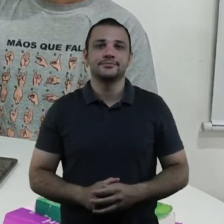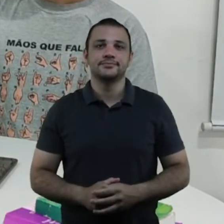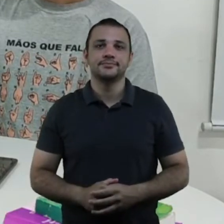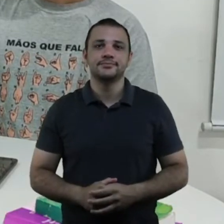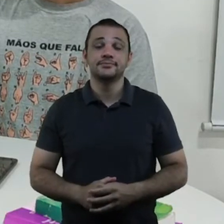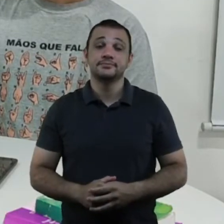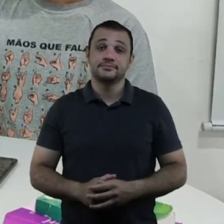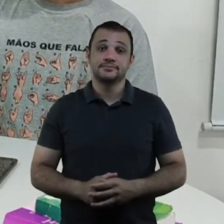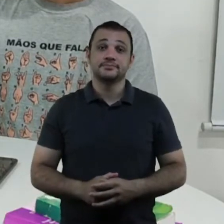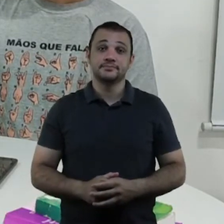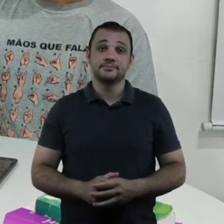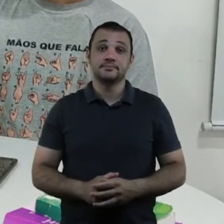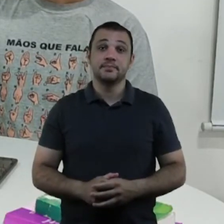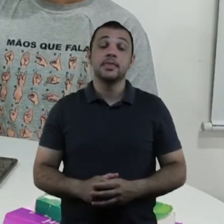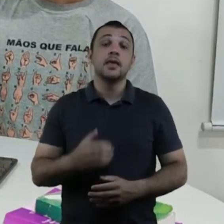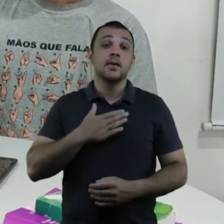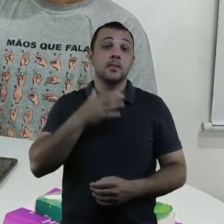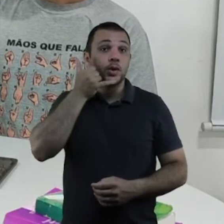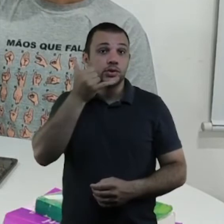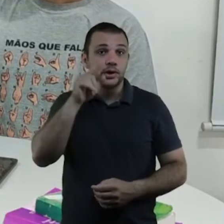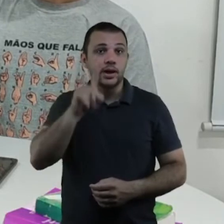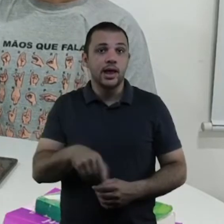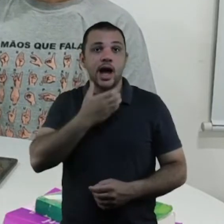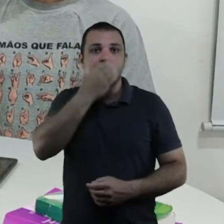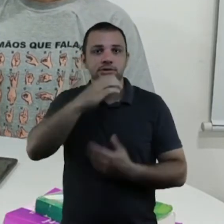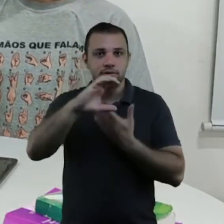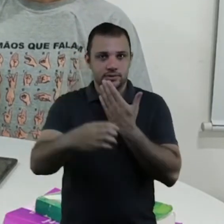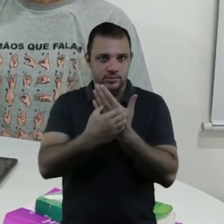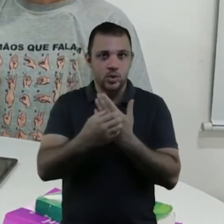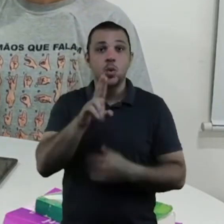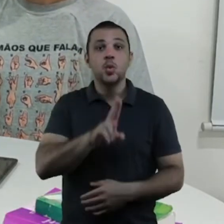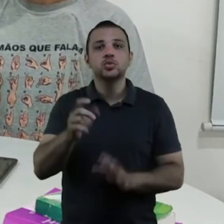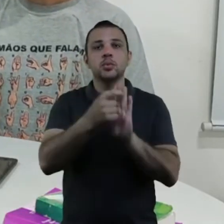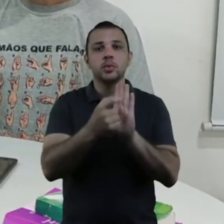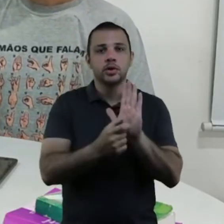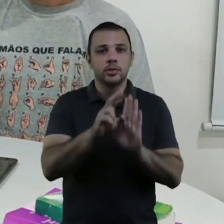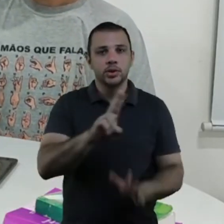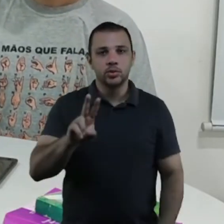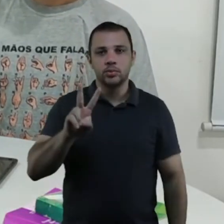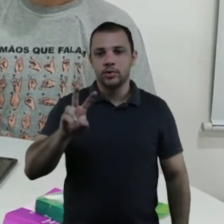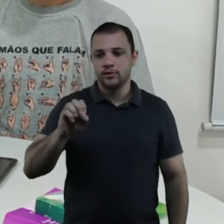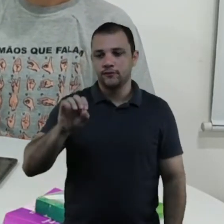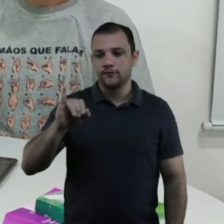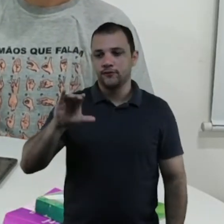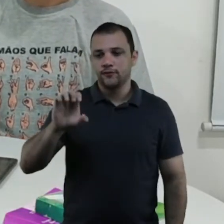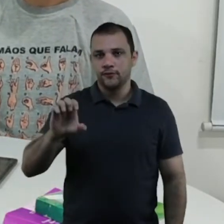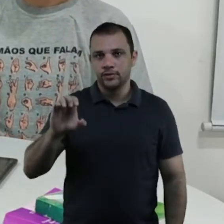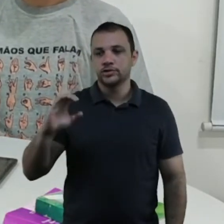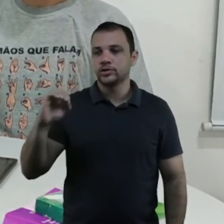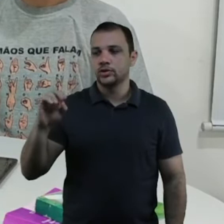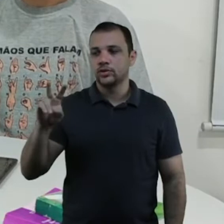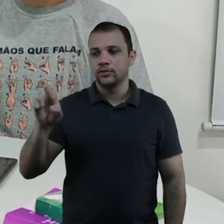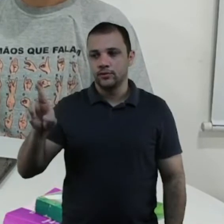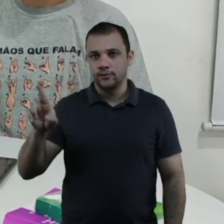Tela bloqueada. No caso aqui do iPhone, nós utilizamos o VoiceOver. E no caso